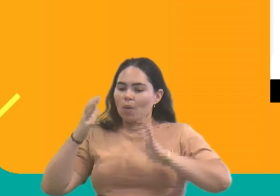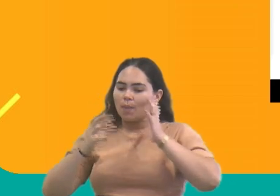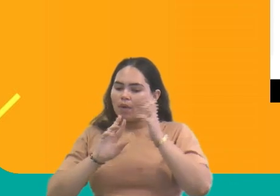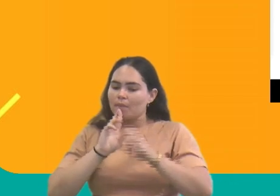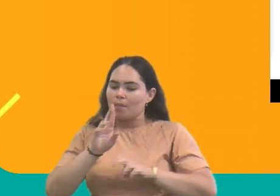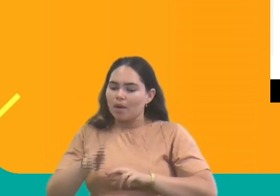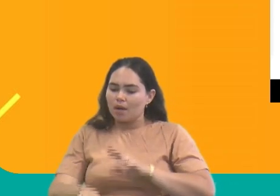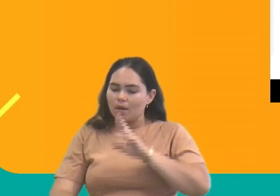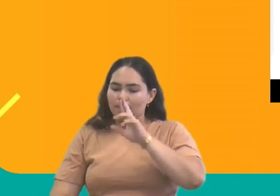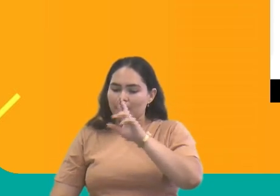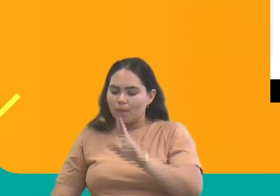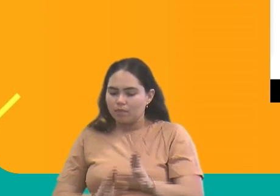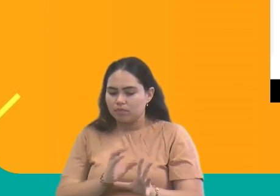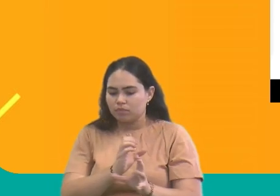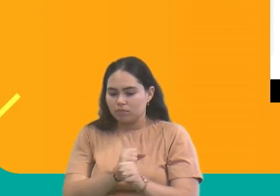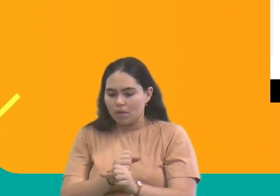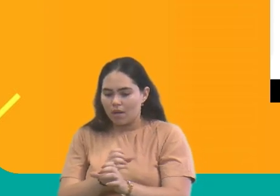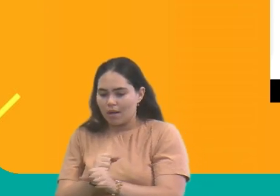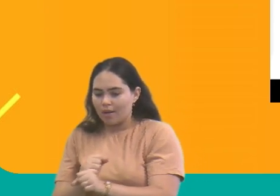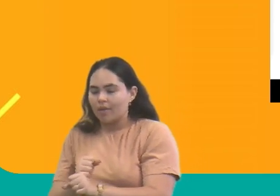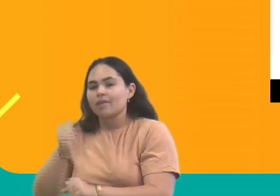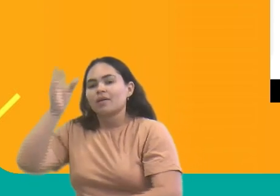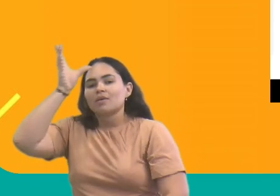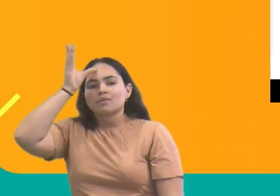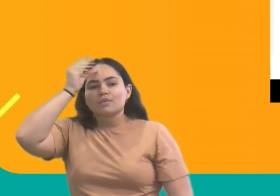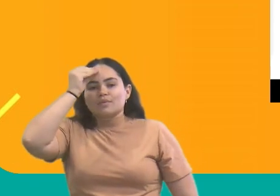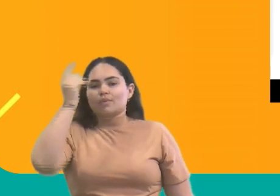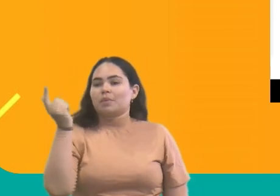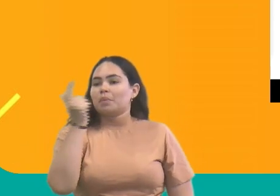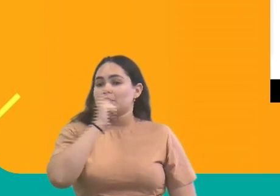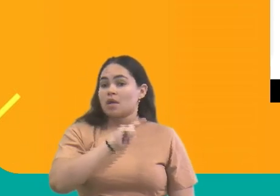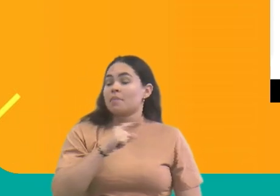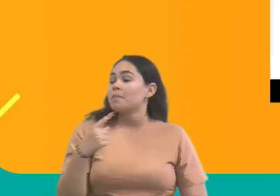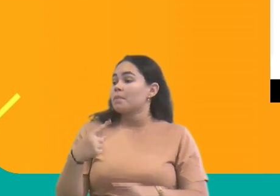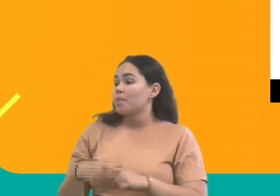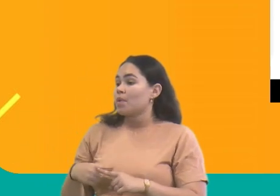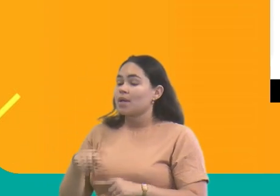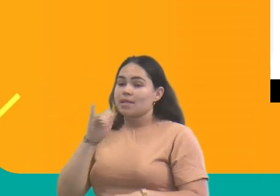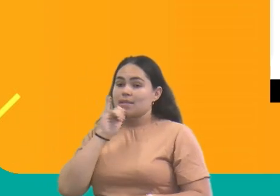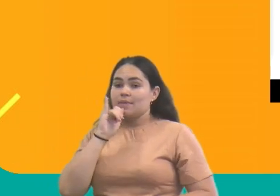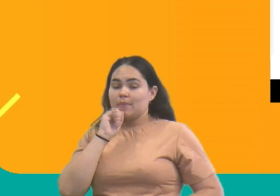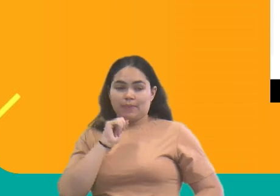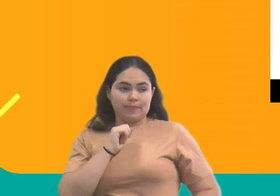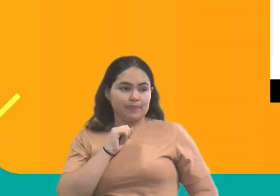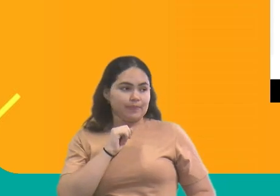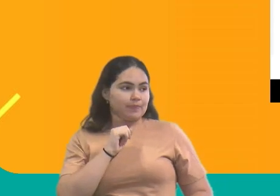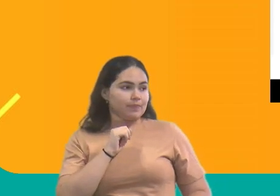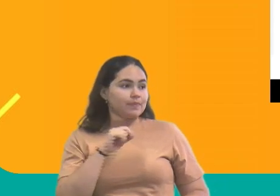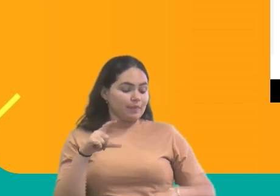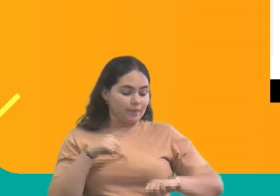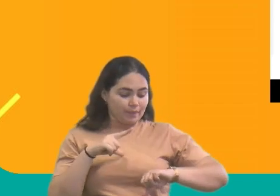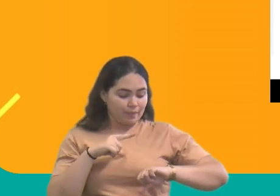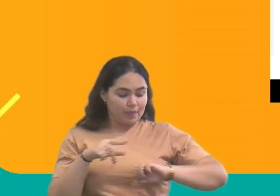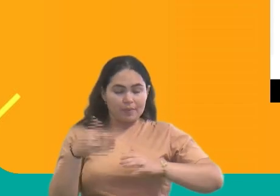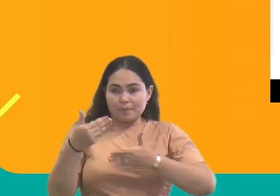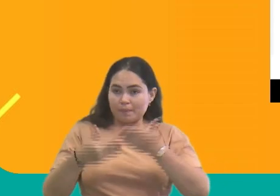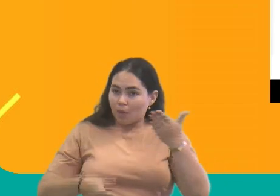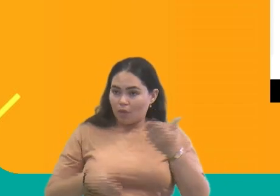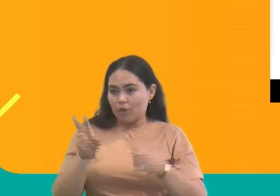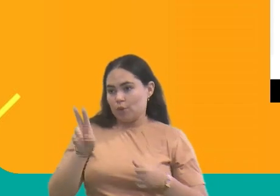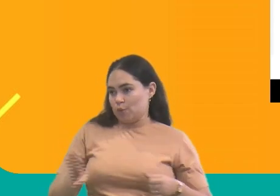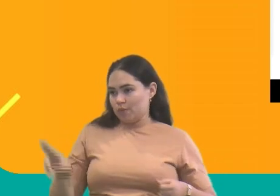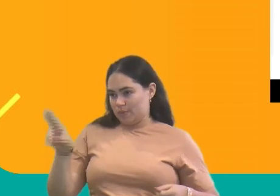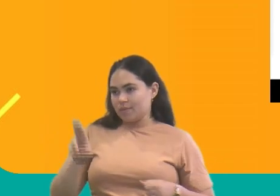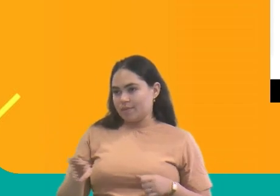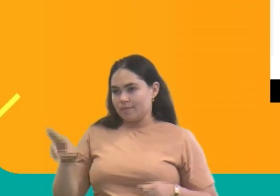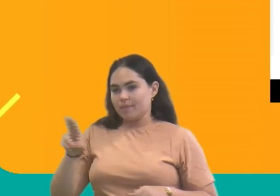questão e se livrar dela. Porque não teve um ano de edição dessa prova sem essa questão.